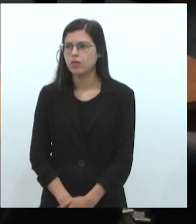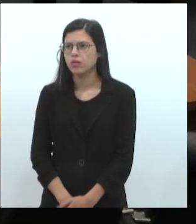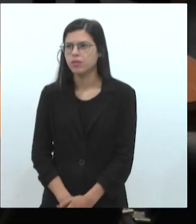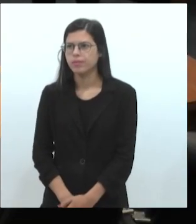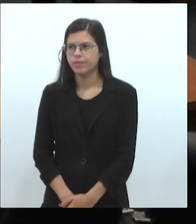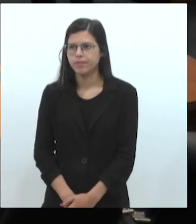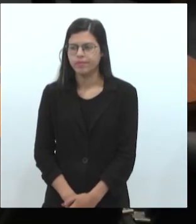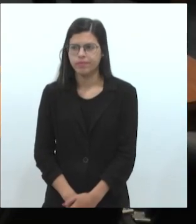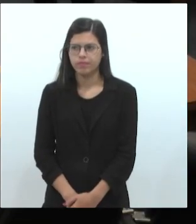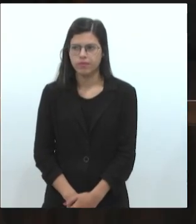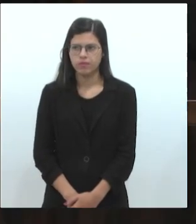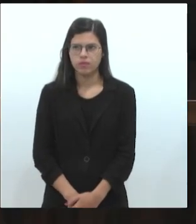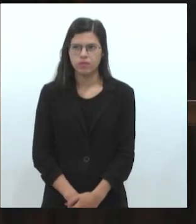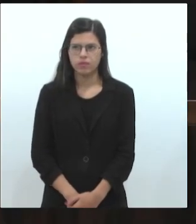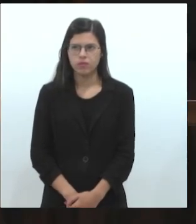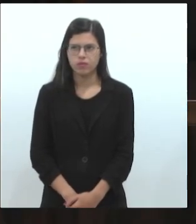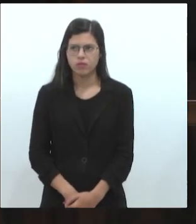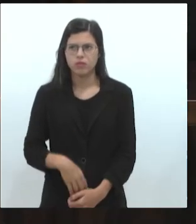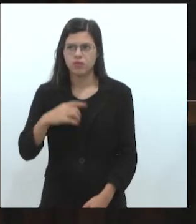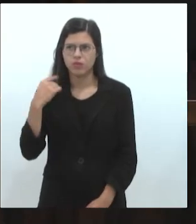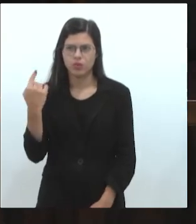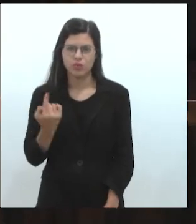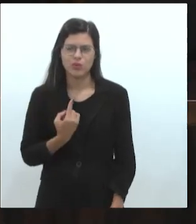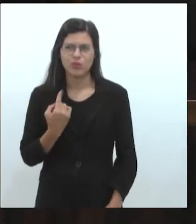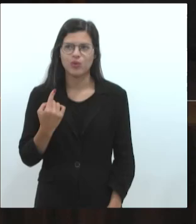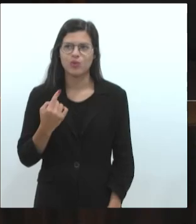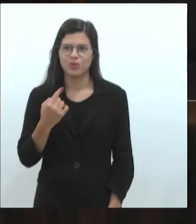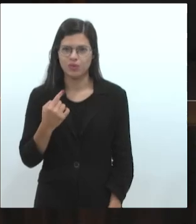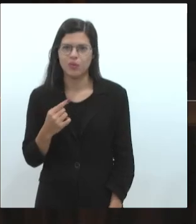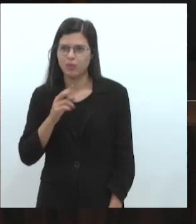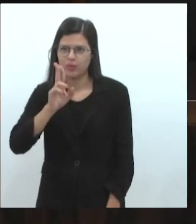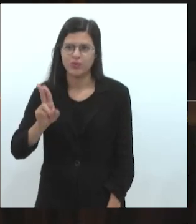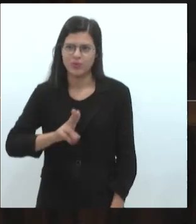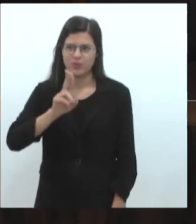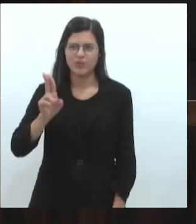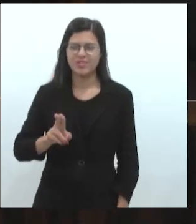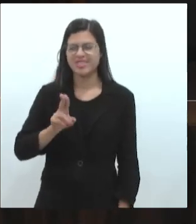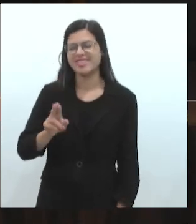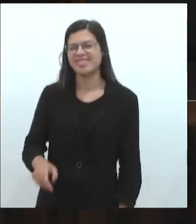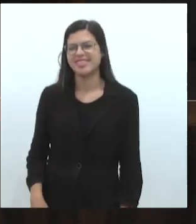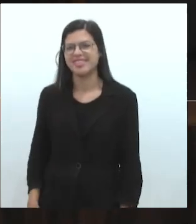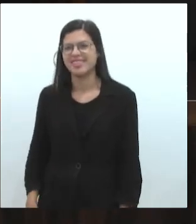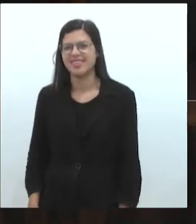né? Então, todos nós vamos usar isso, né? Não perturbe.